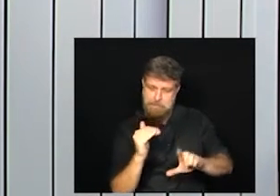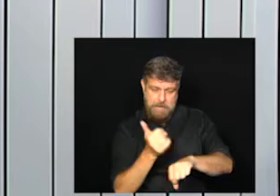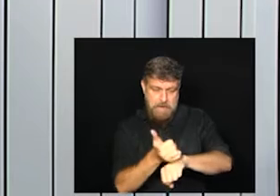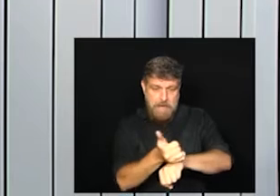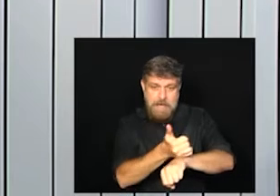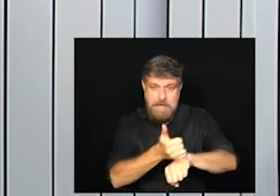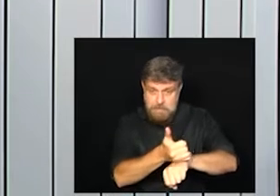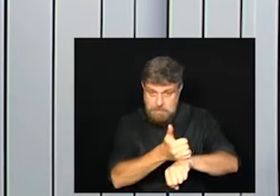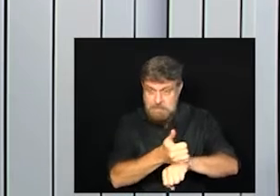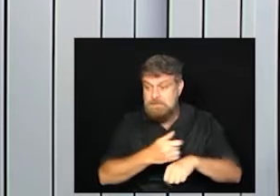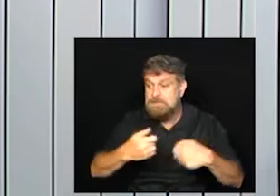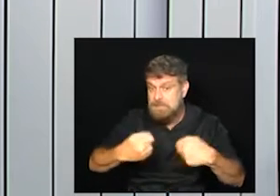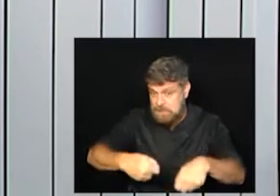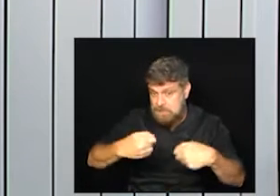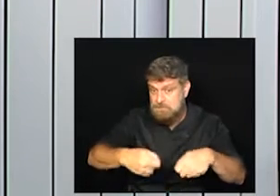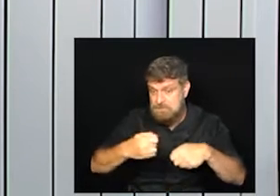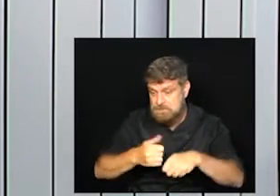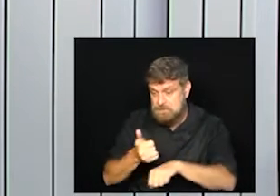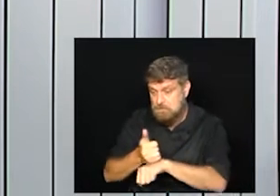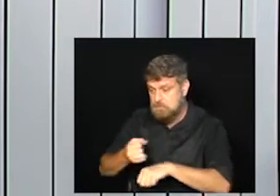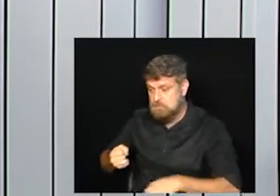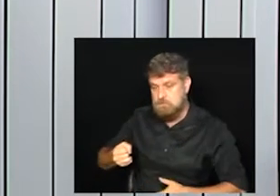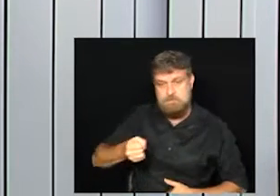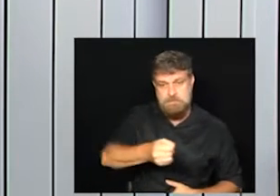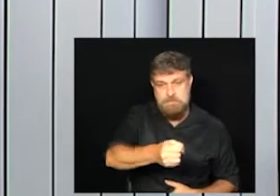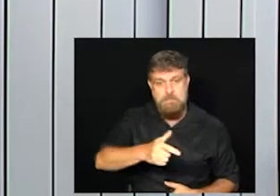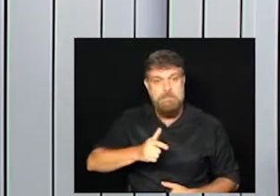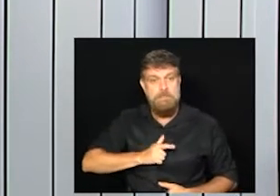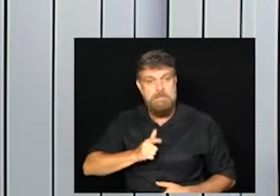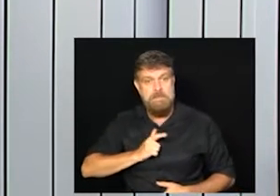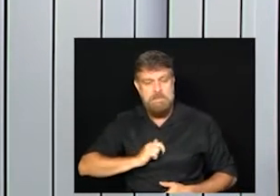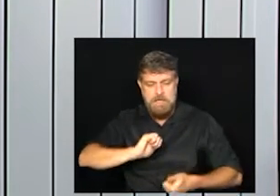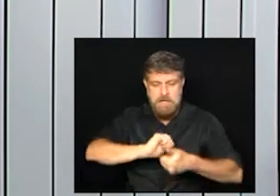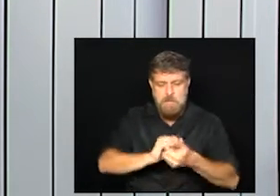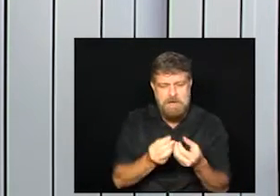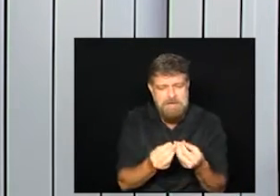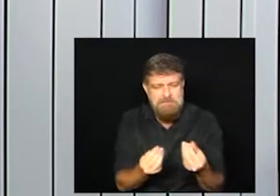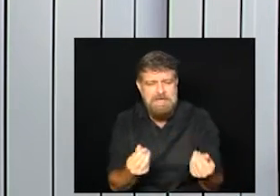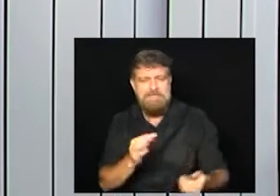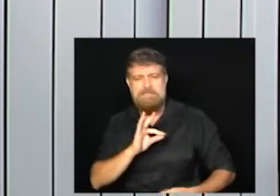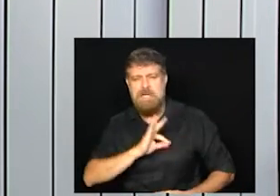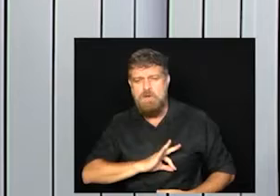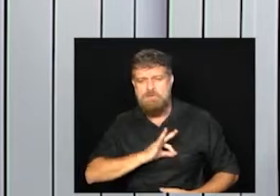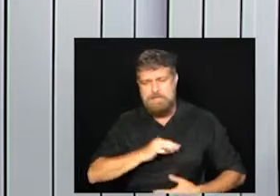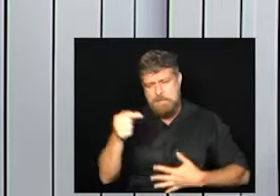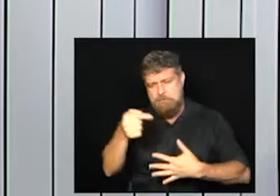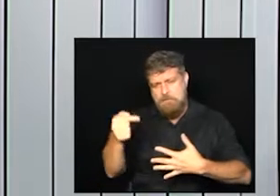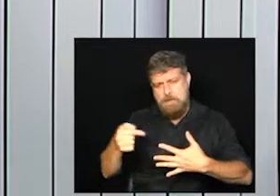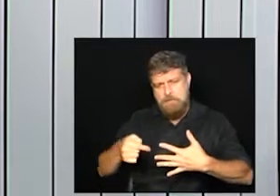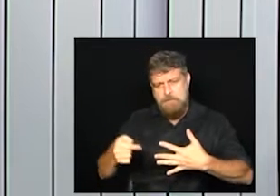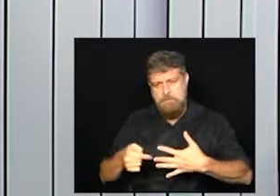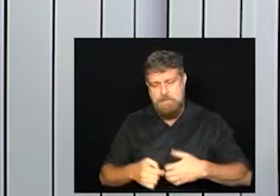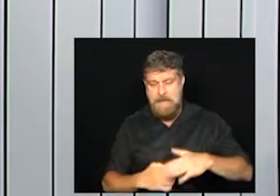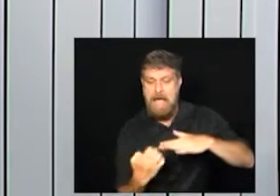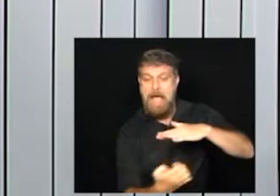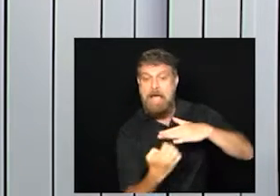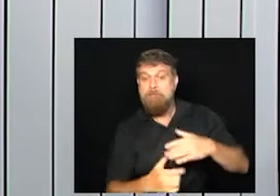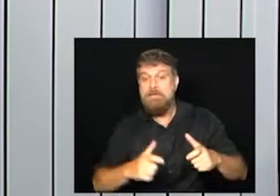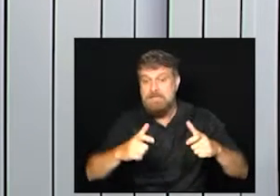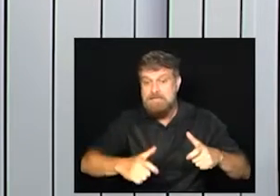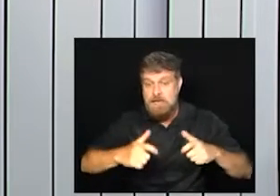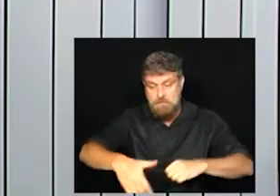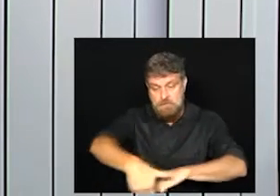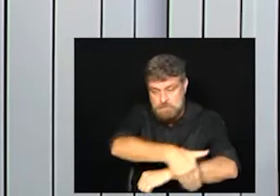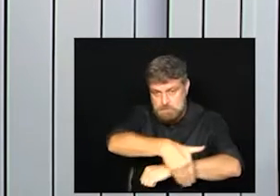que estão precisando de um profissional, a qualificação, o salário, o bairro onde fica esta empresa e